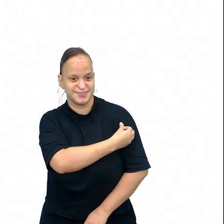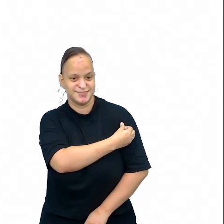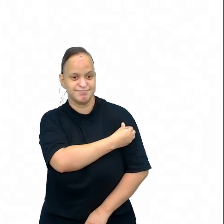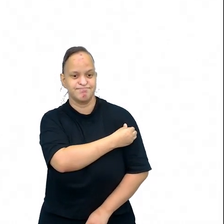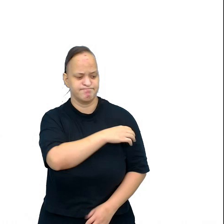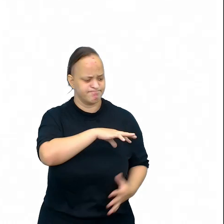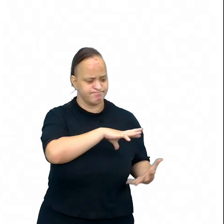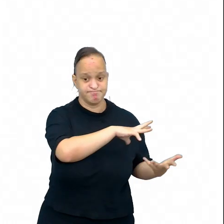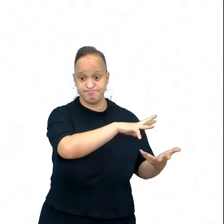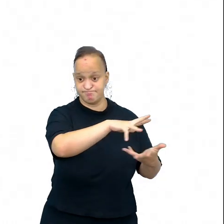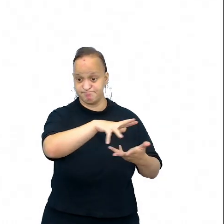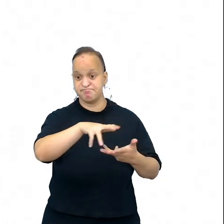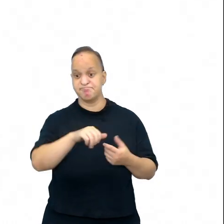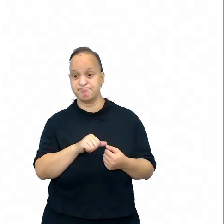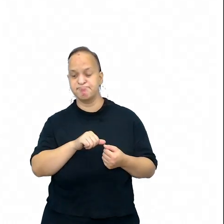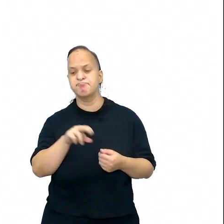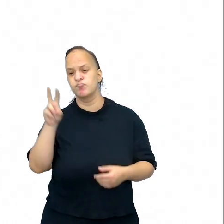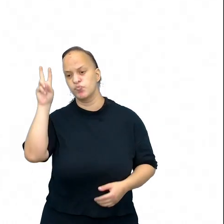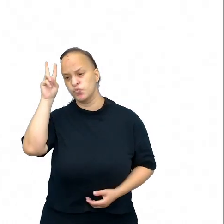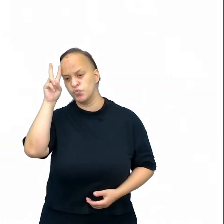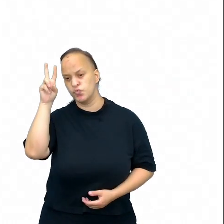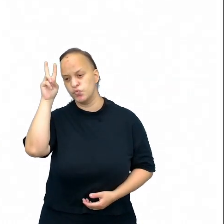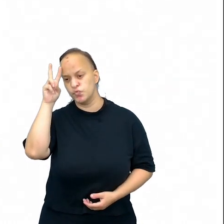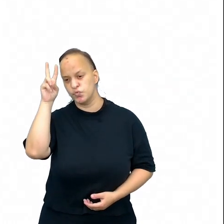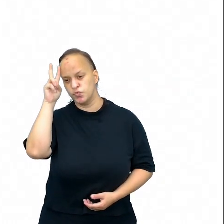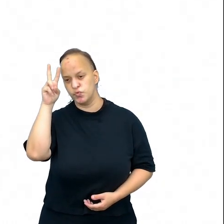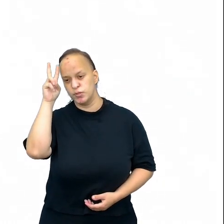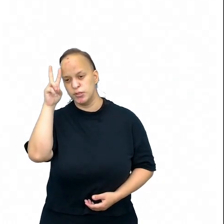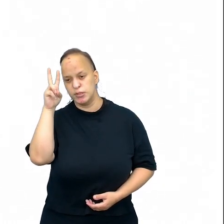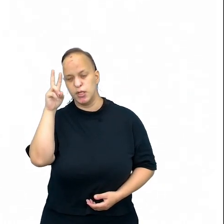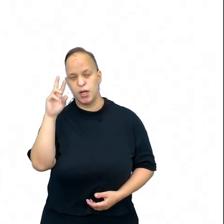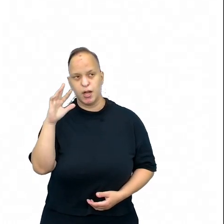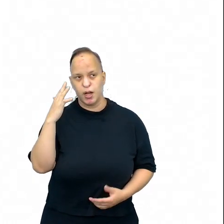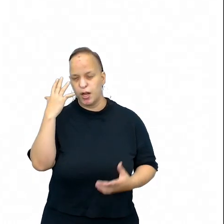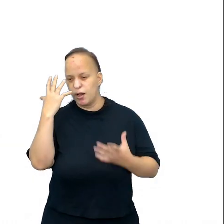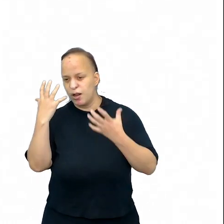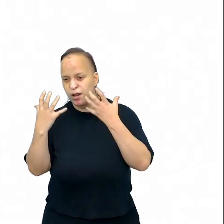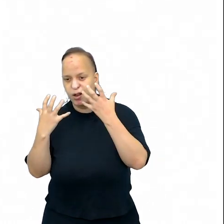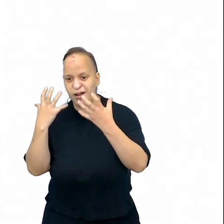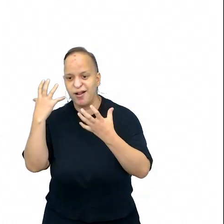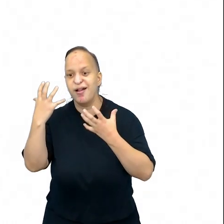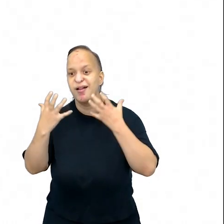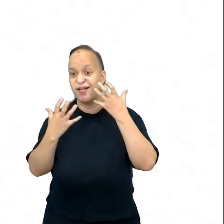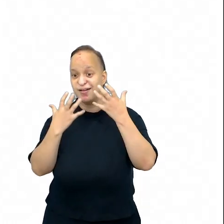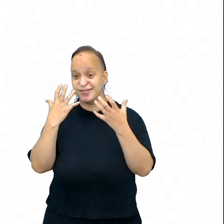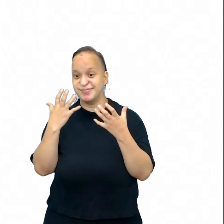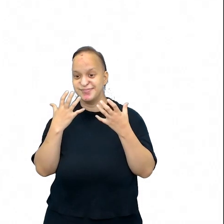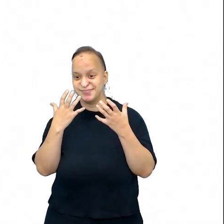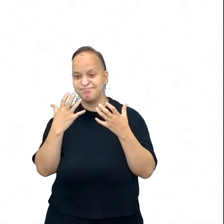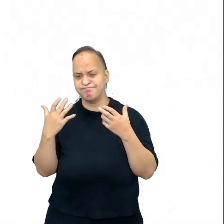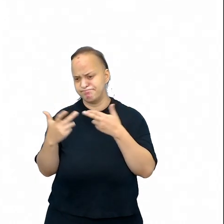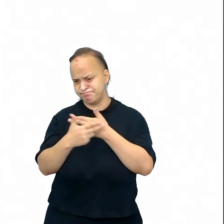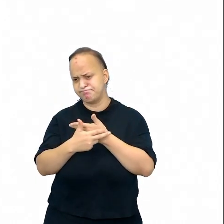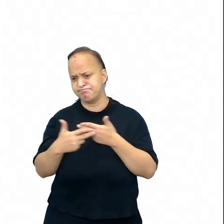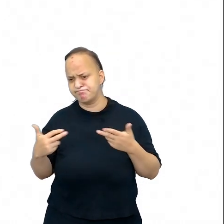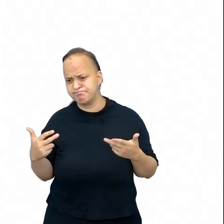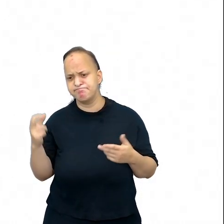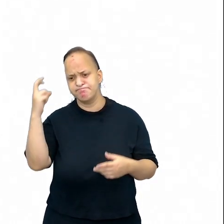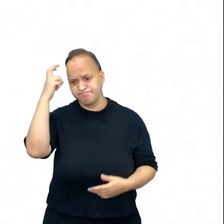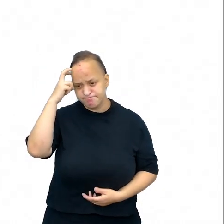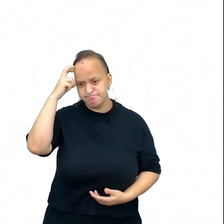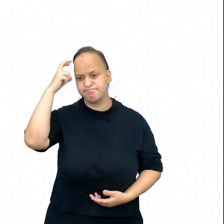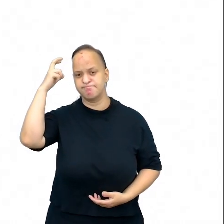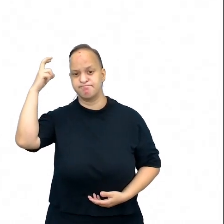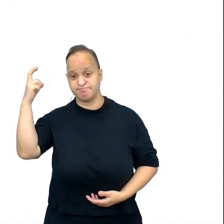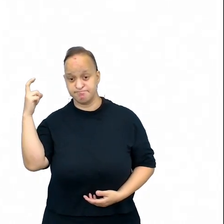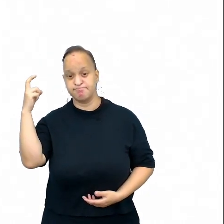mundo da ficção e apresentam uma dimensão lúdica de encantamento, valorizando-os em sua diversidade cultural como